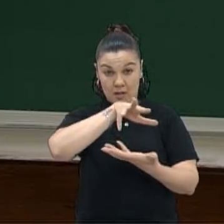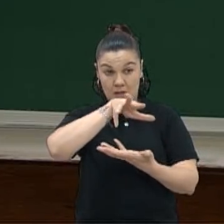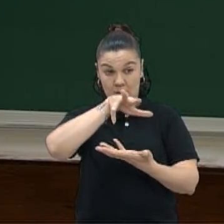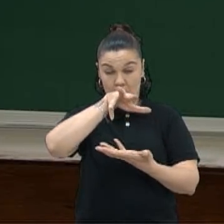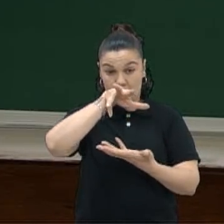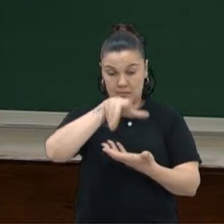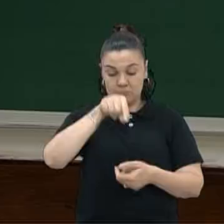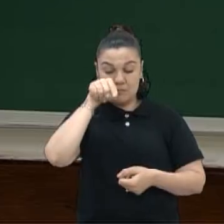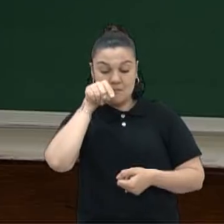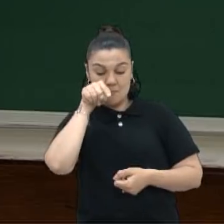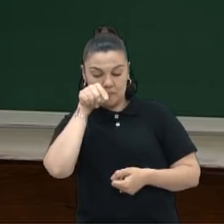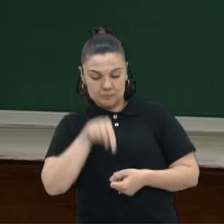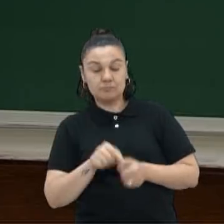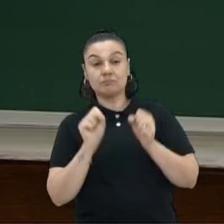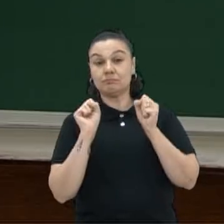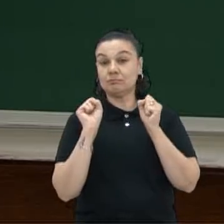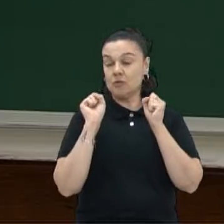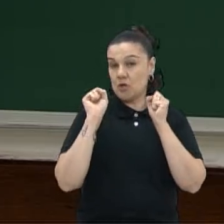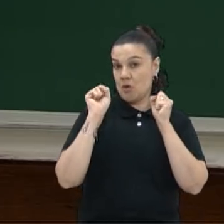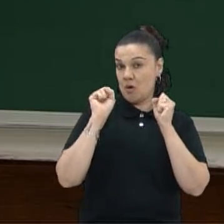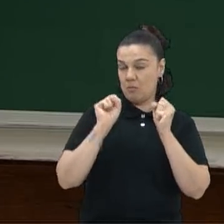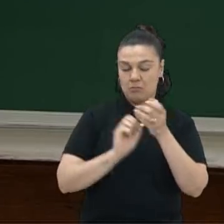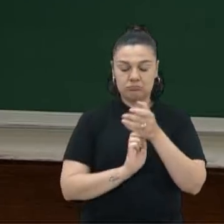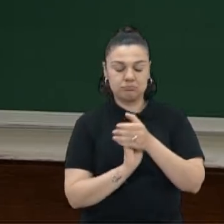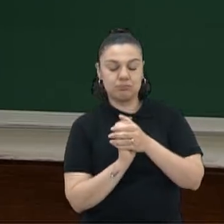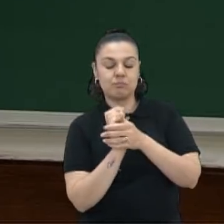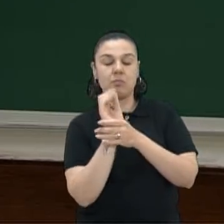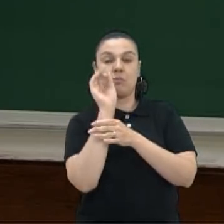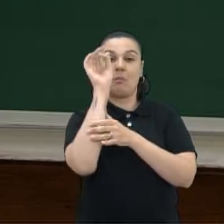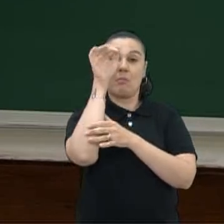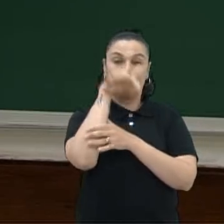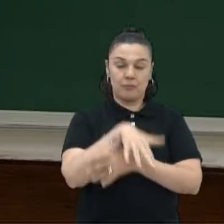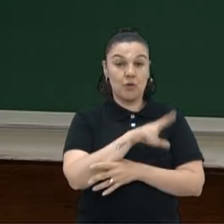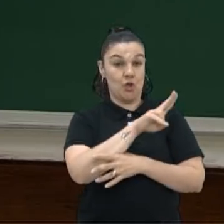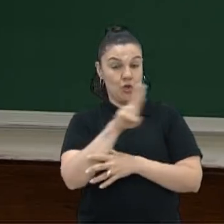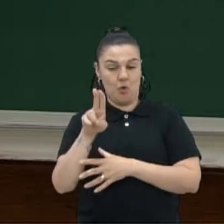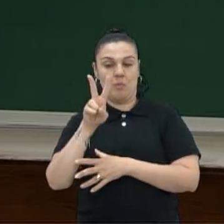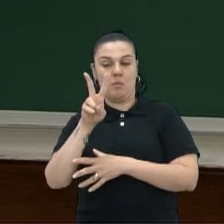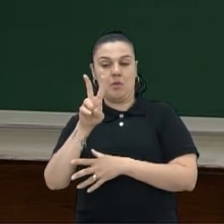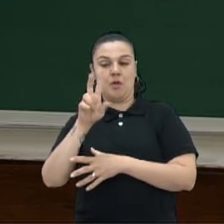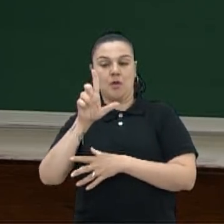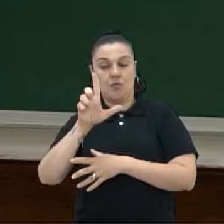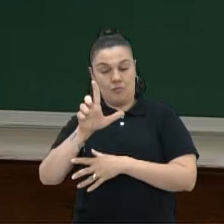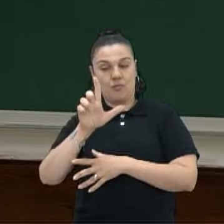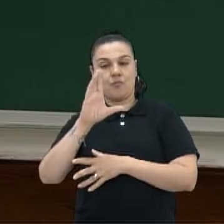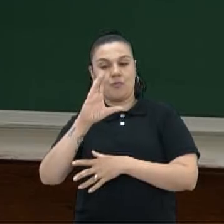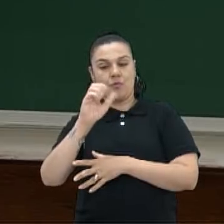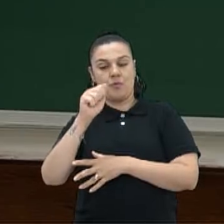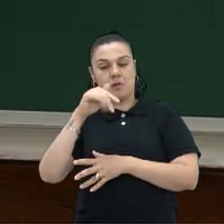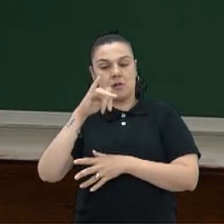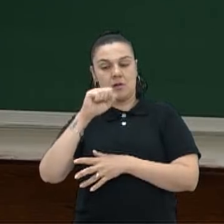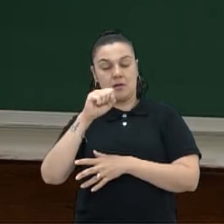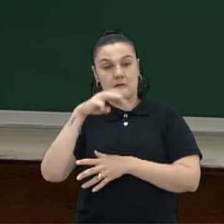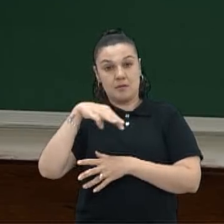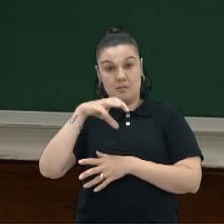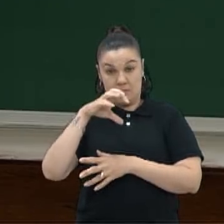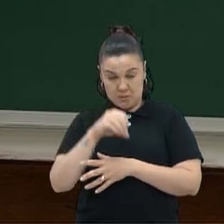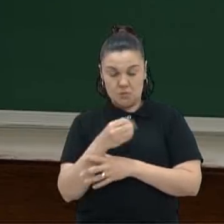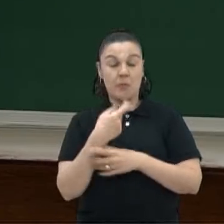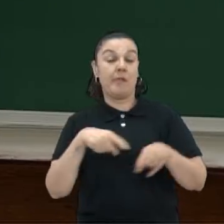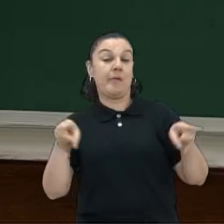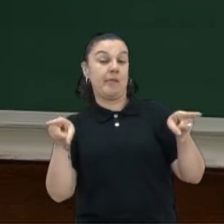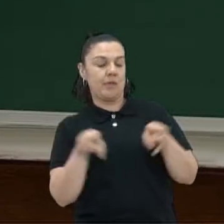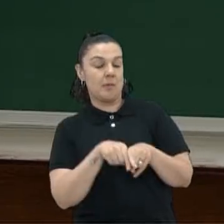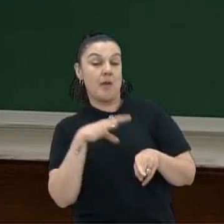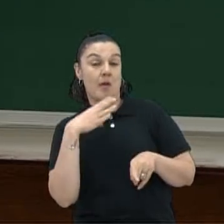material pode sair para a superfície por meio do vulcanismo. E os terremotos, que são também